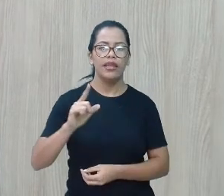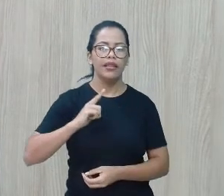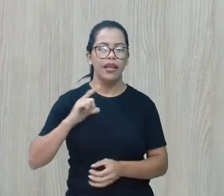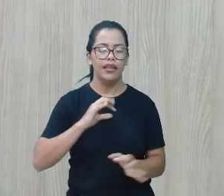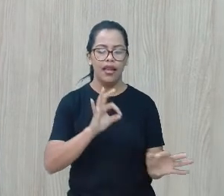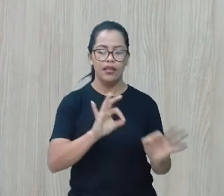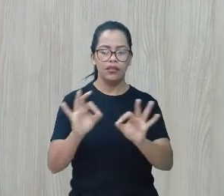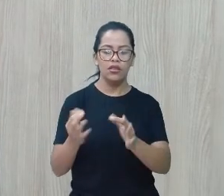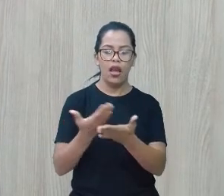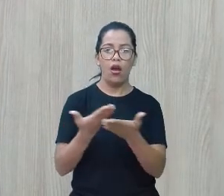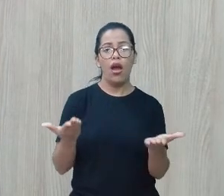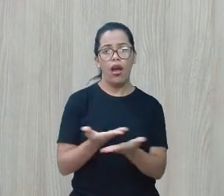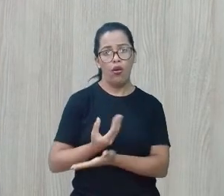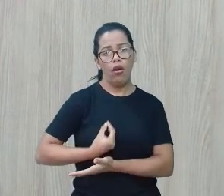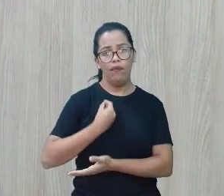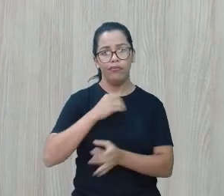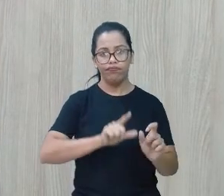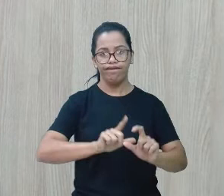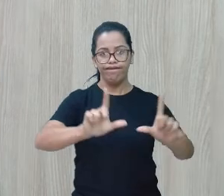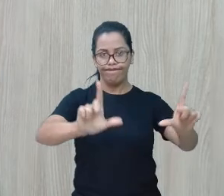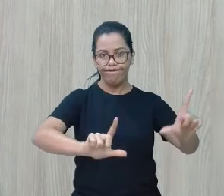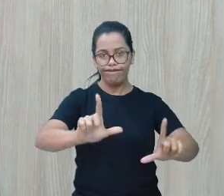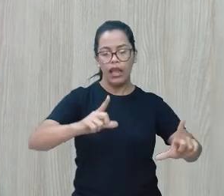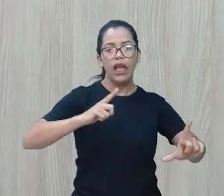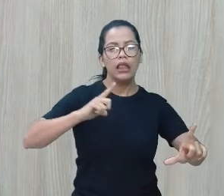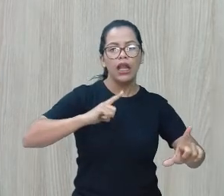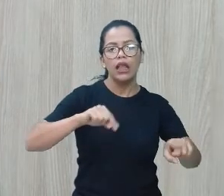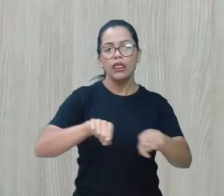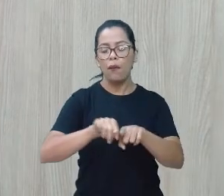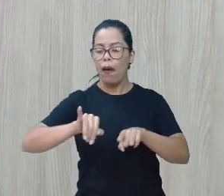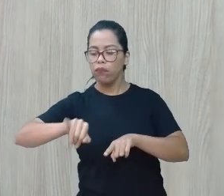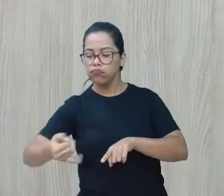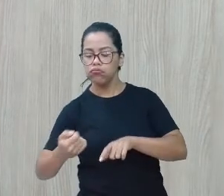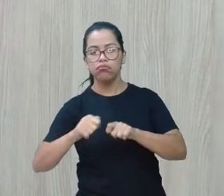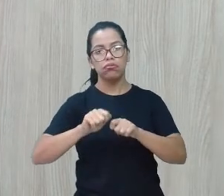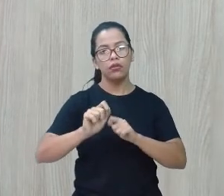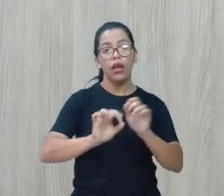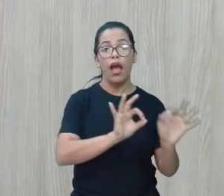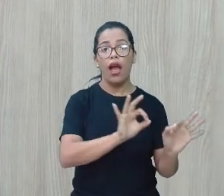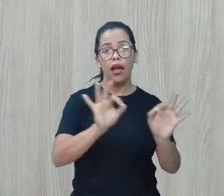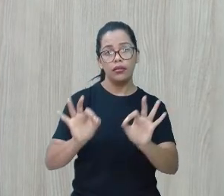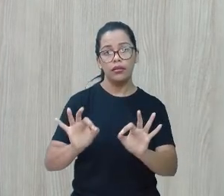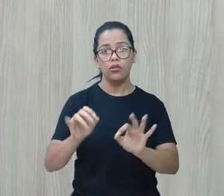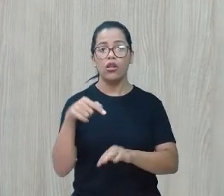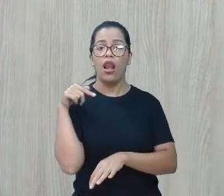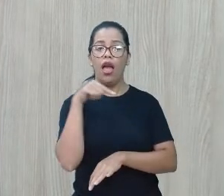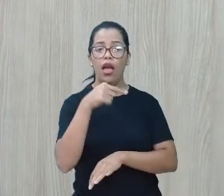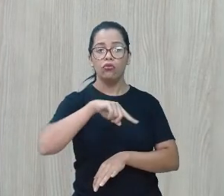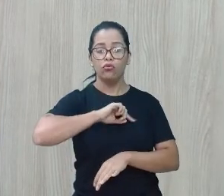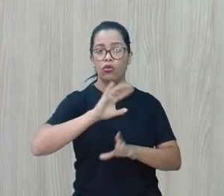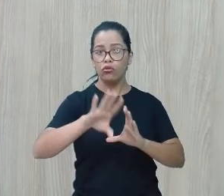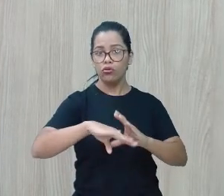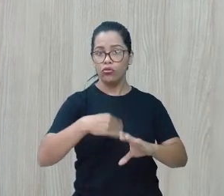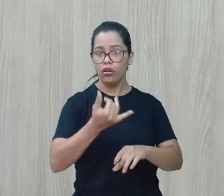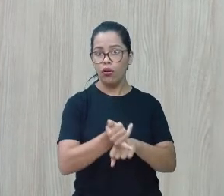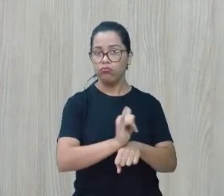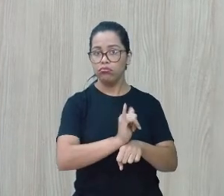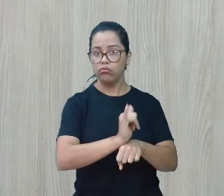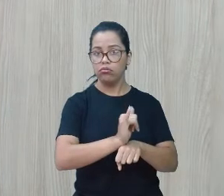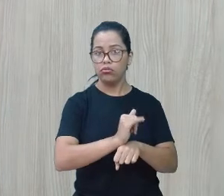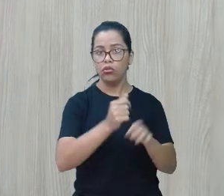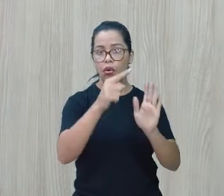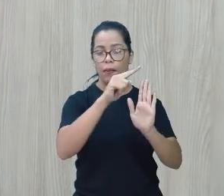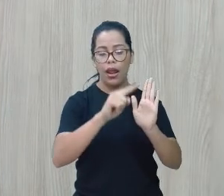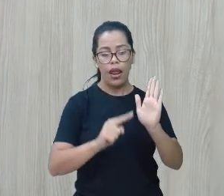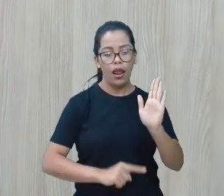aula, Você está vendo ao vivo agora pela TV, você tem a oportunidade também de assistir a aula lá no nosso canal no YouTube, na